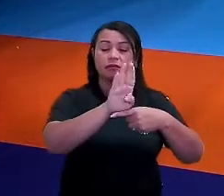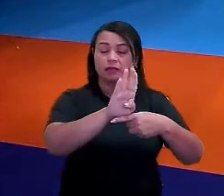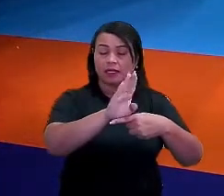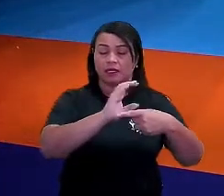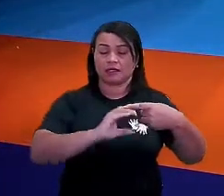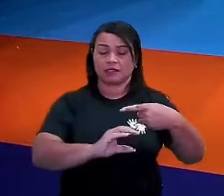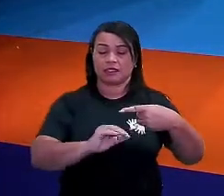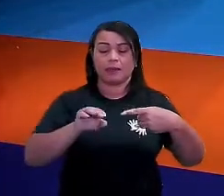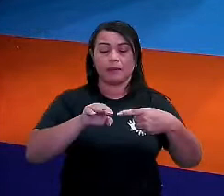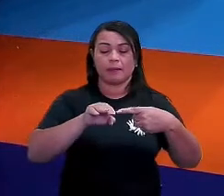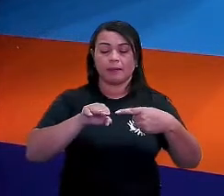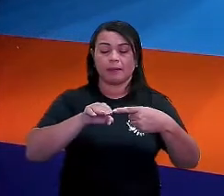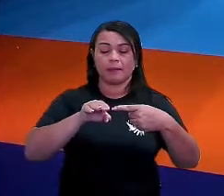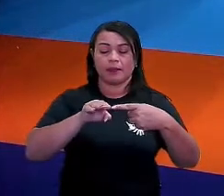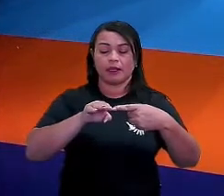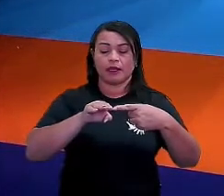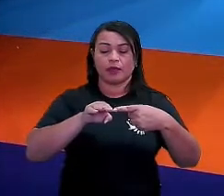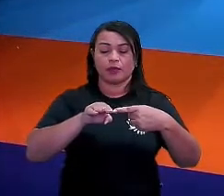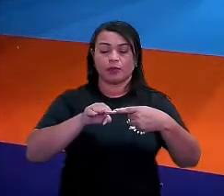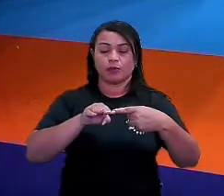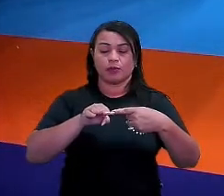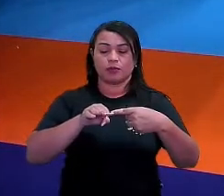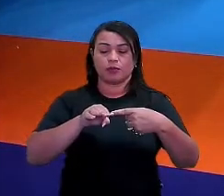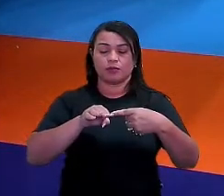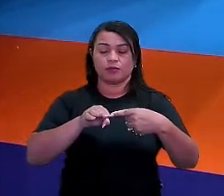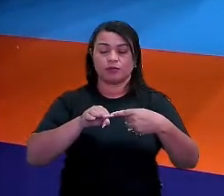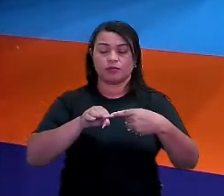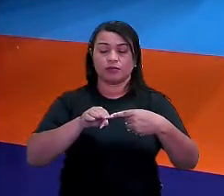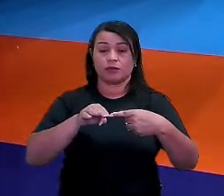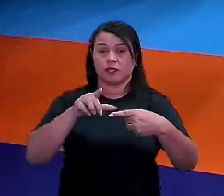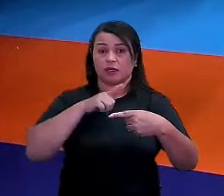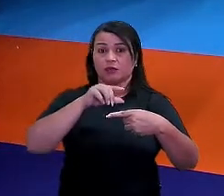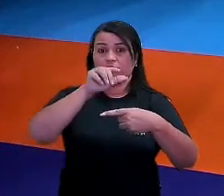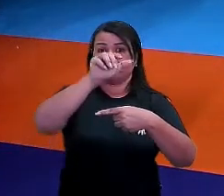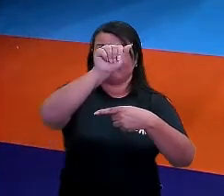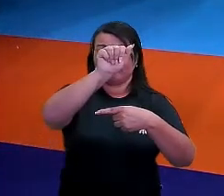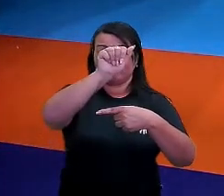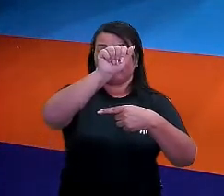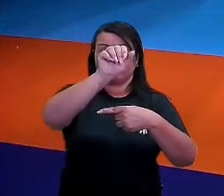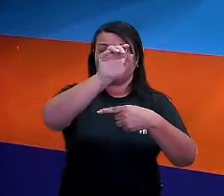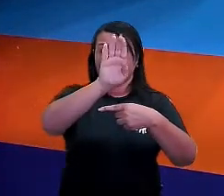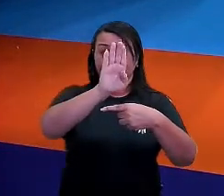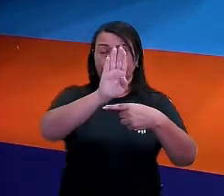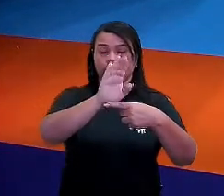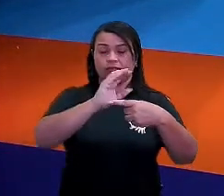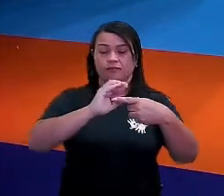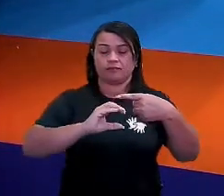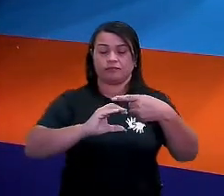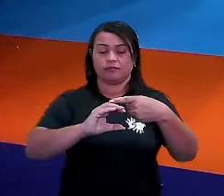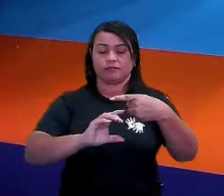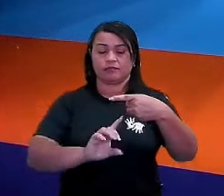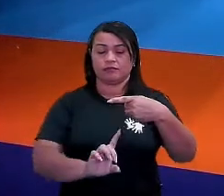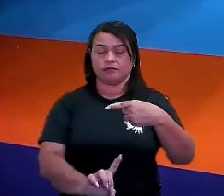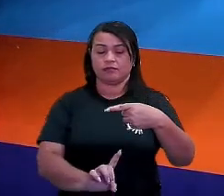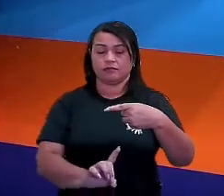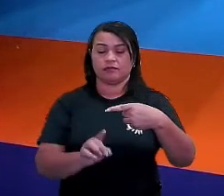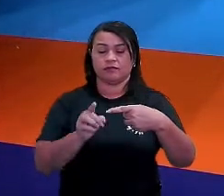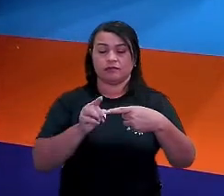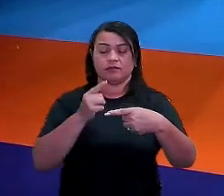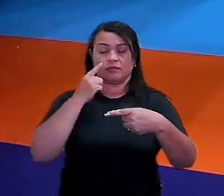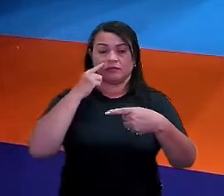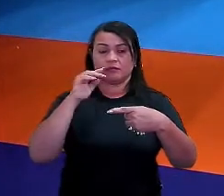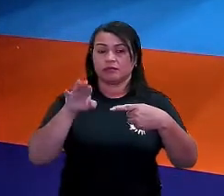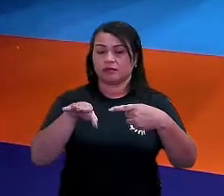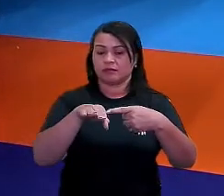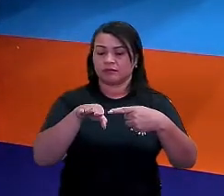eles estão o quê? Na parte da fração aqui, ó. Da fração de cima, ele está na parte de